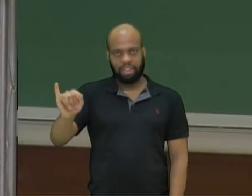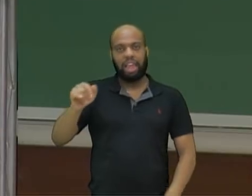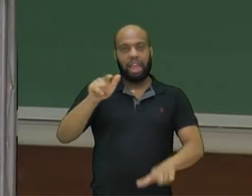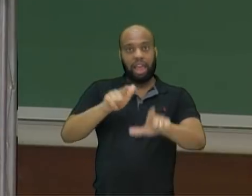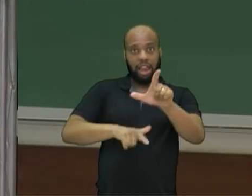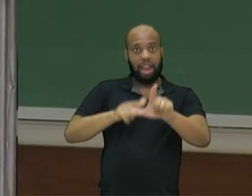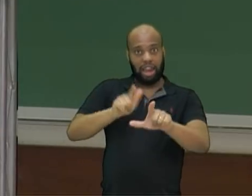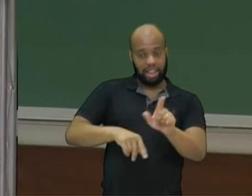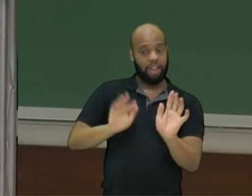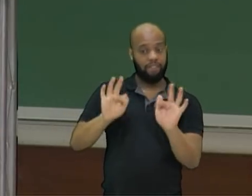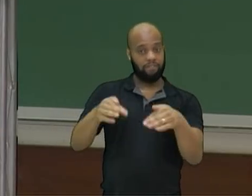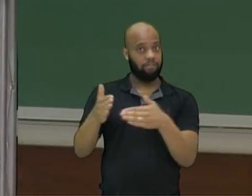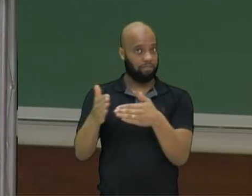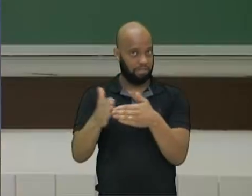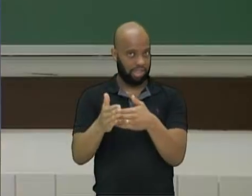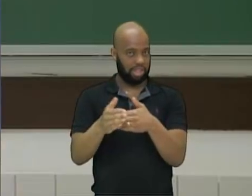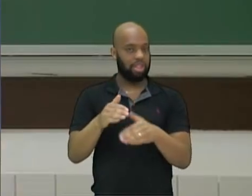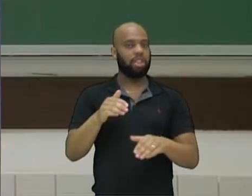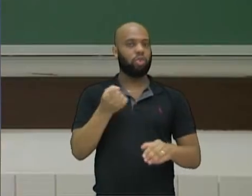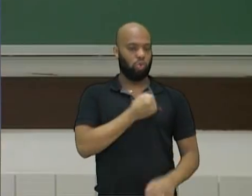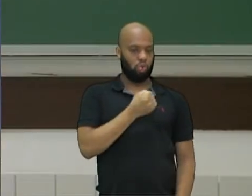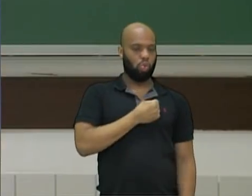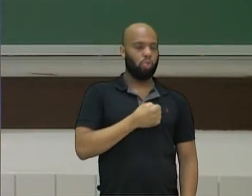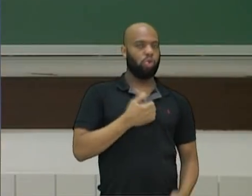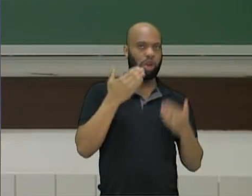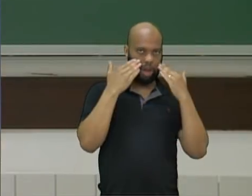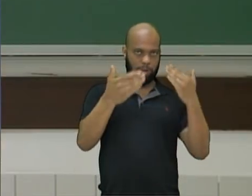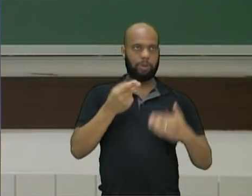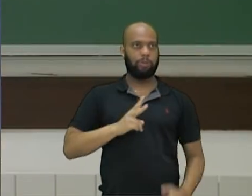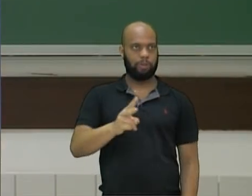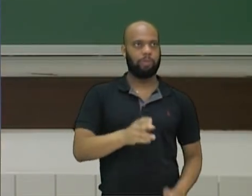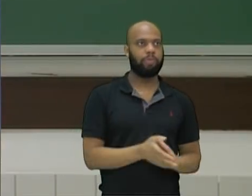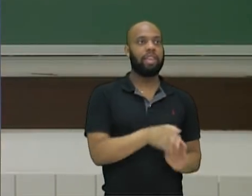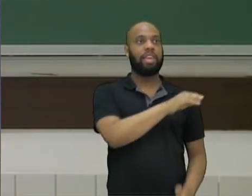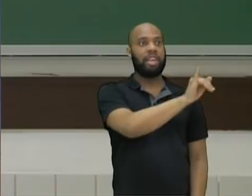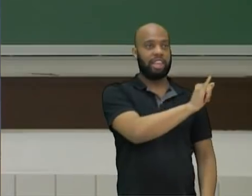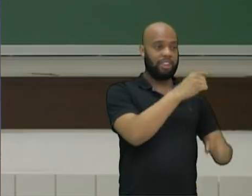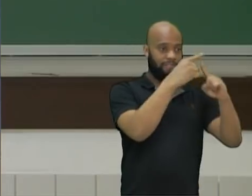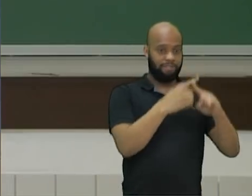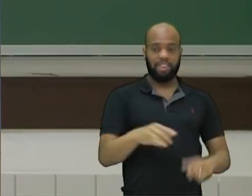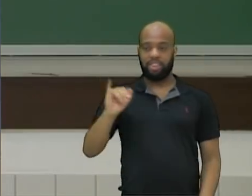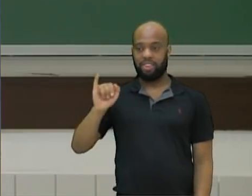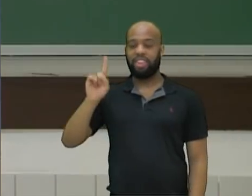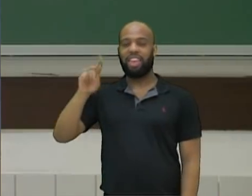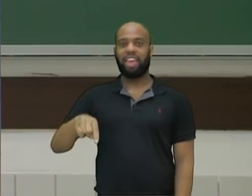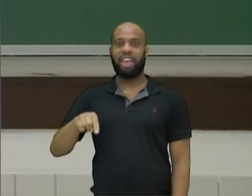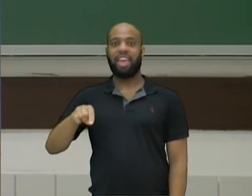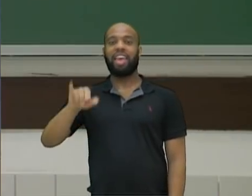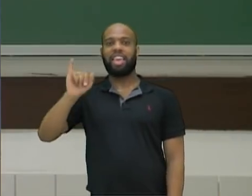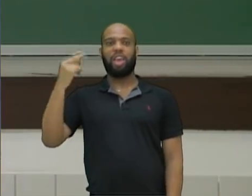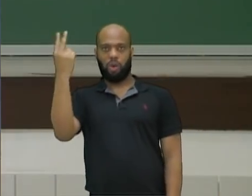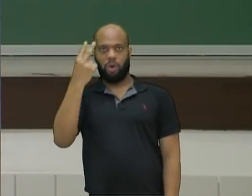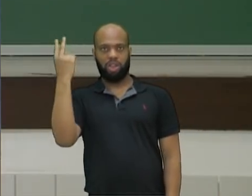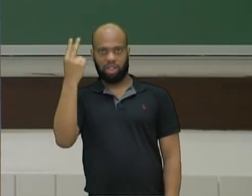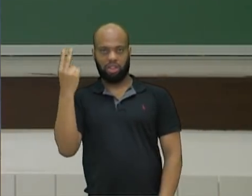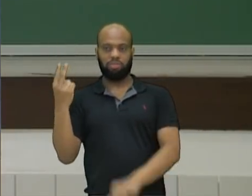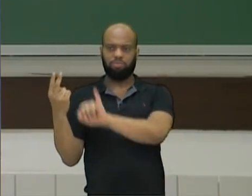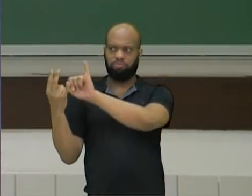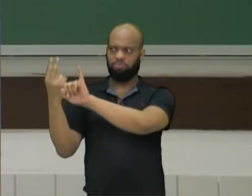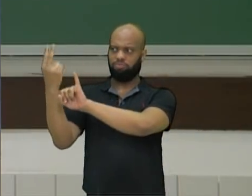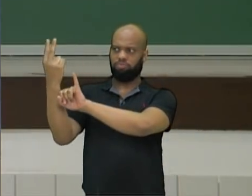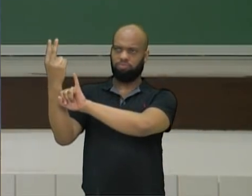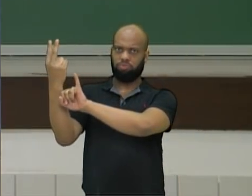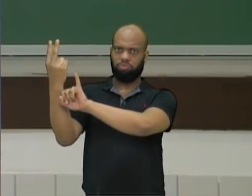parte numérica vai na frente da parte imaginária, da unidade imaginária. I vezes I ao quadrado. E aí,